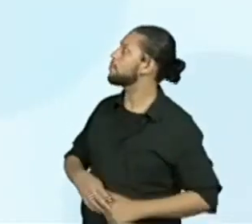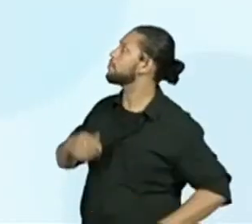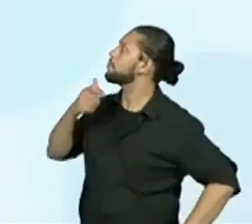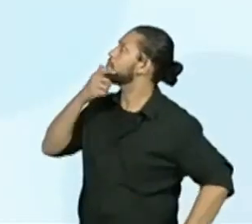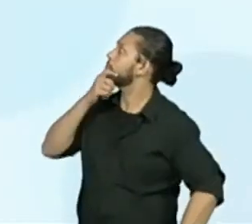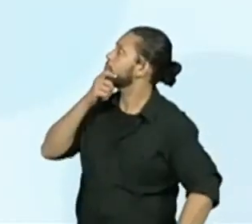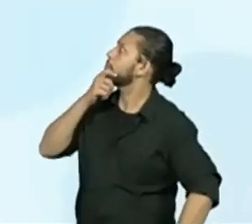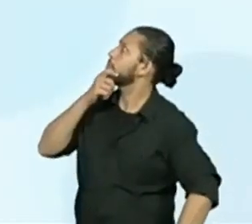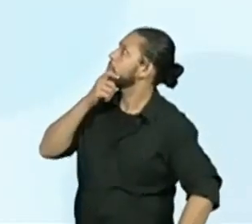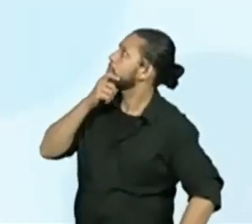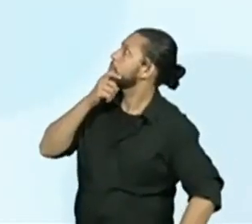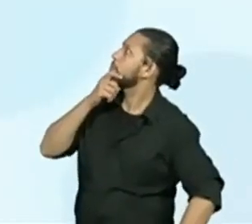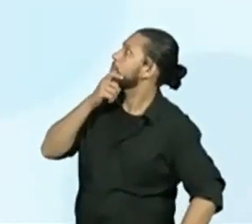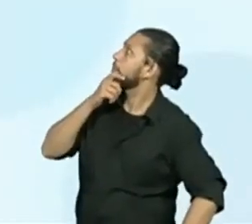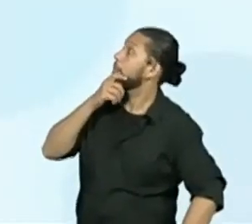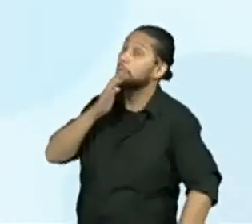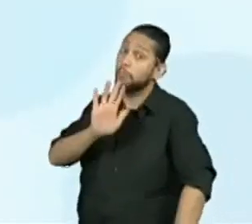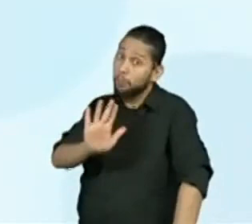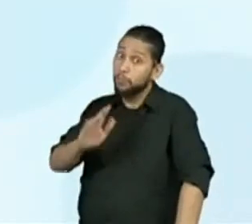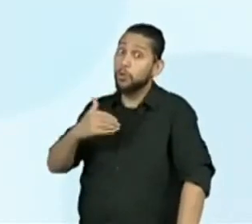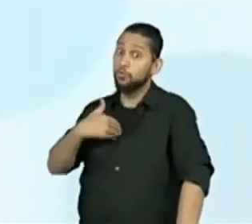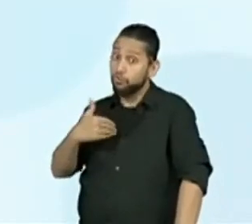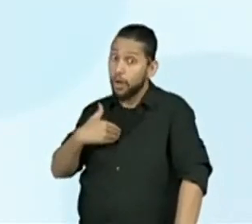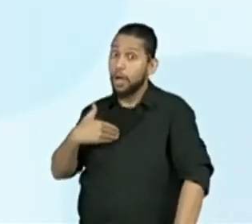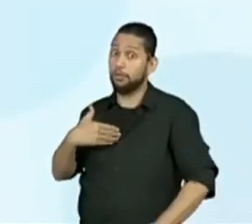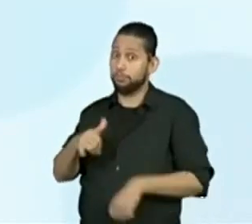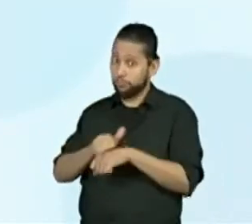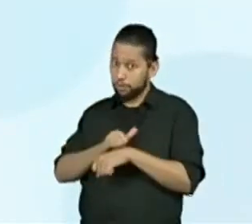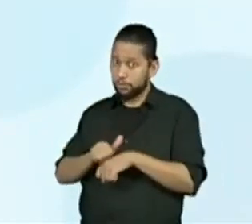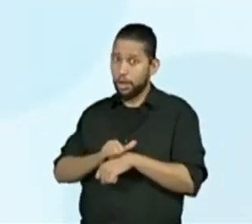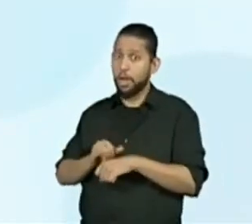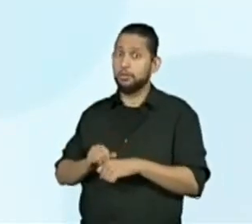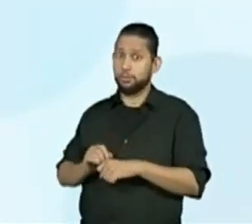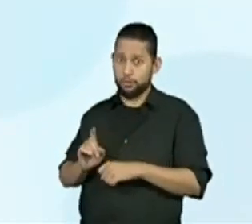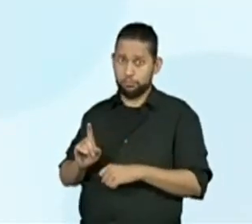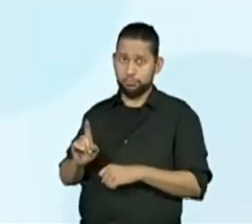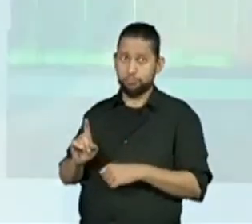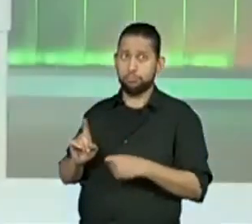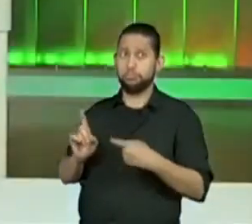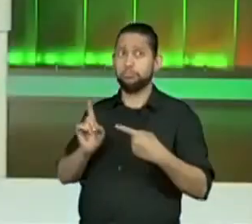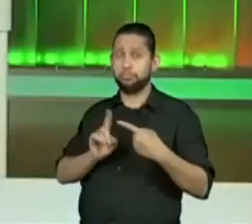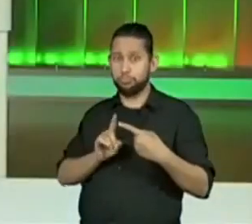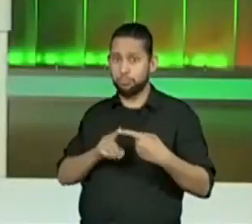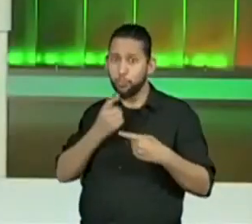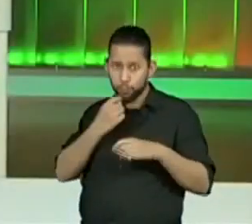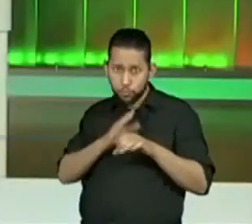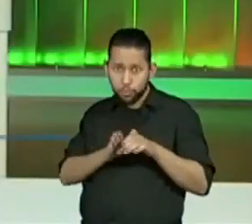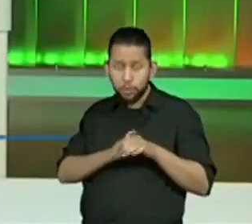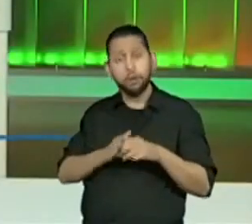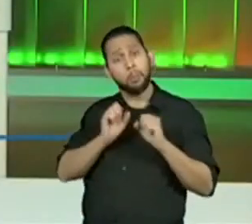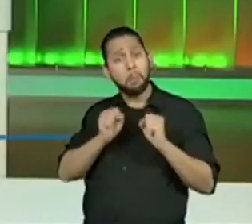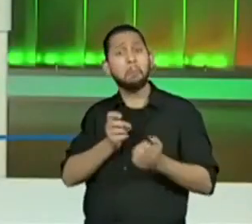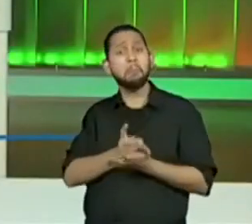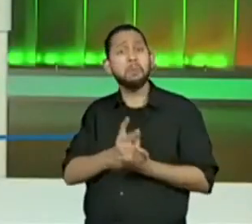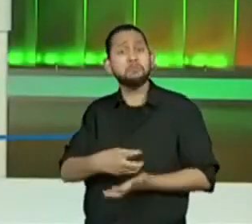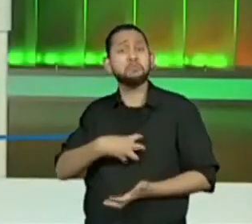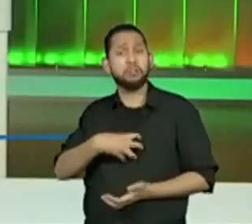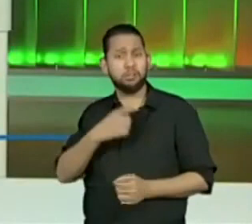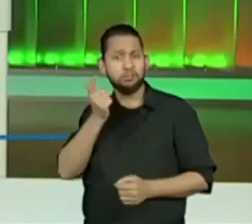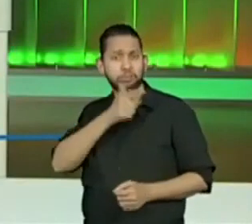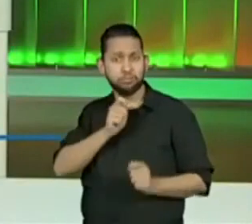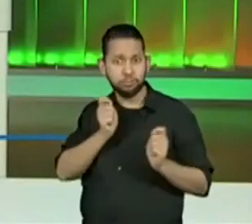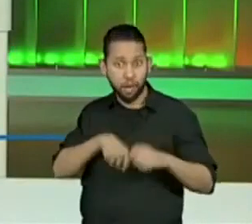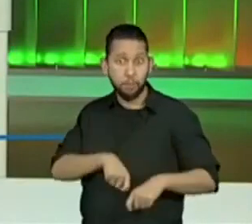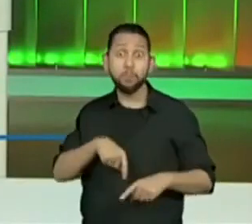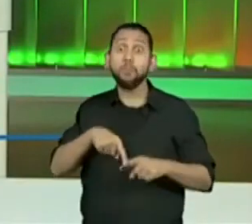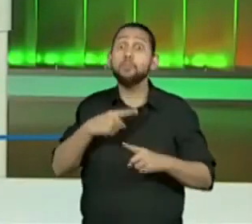você pode usar a mesma técnica que a gente estava utilizando aqui né e para descobrir os cinco quilos